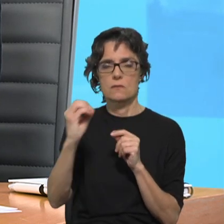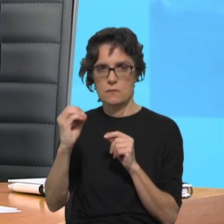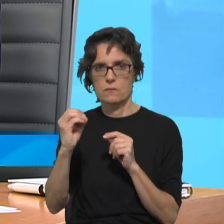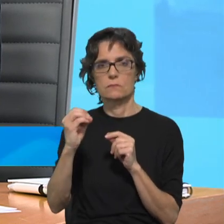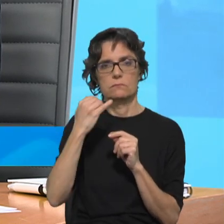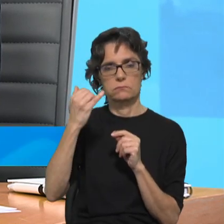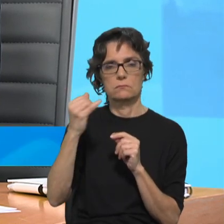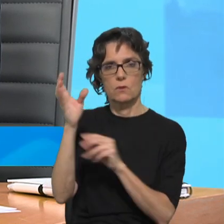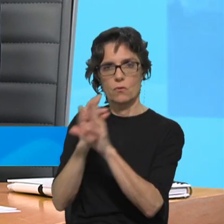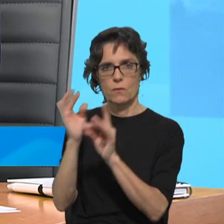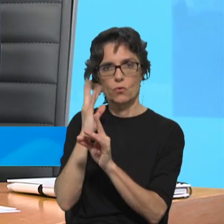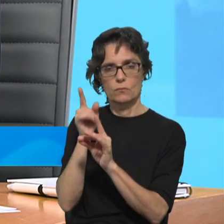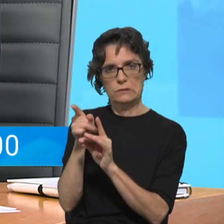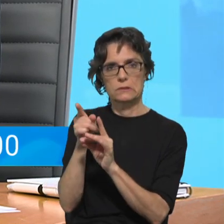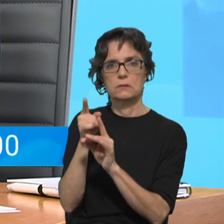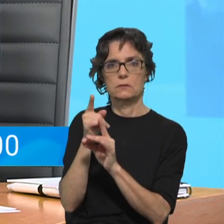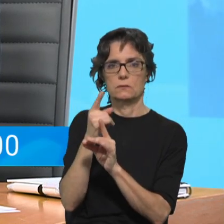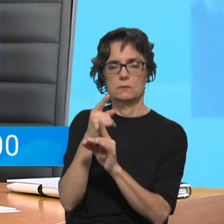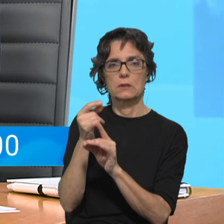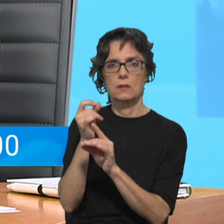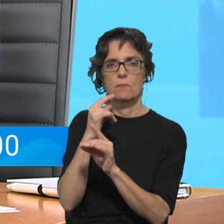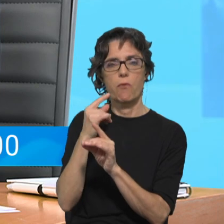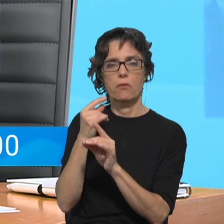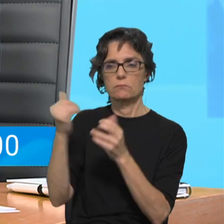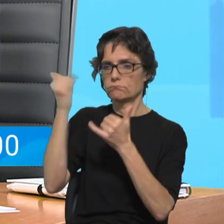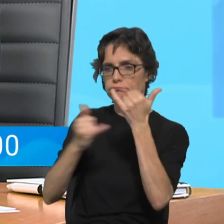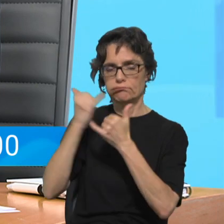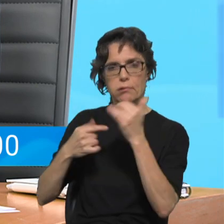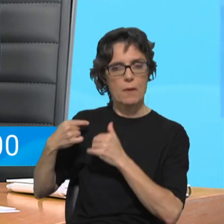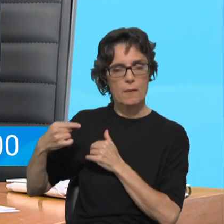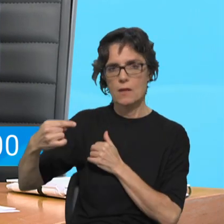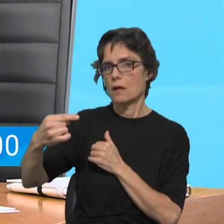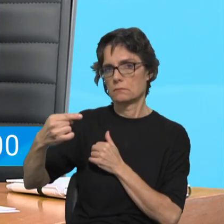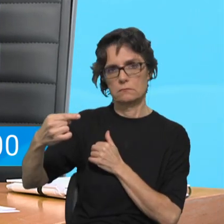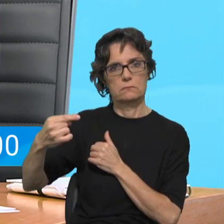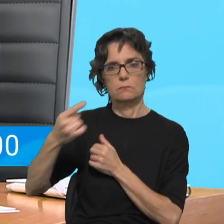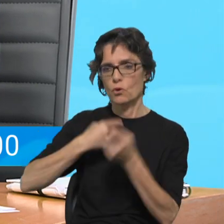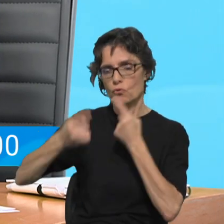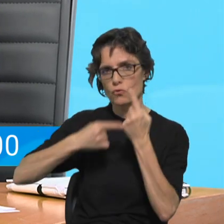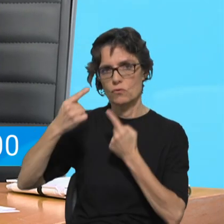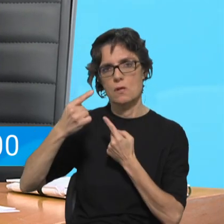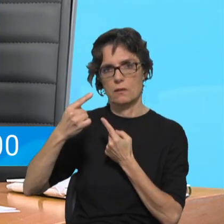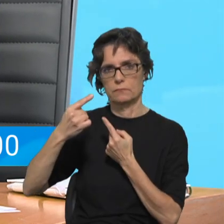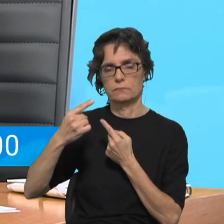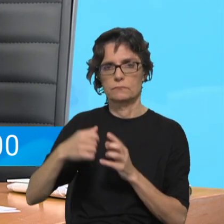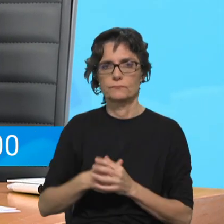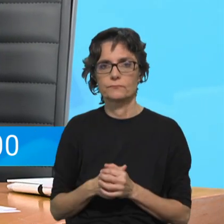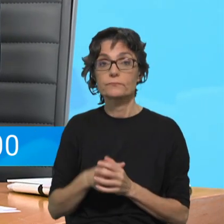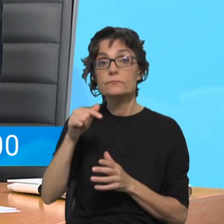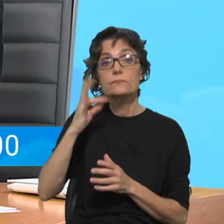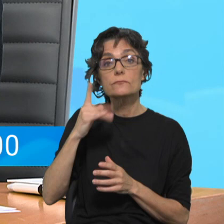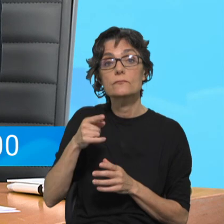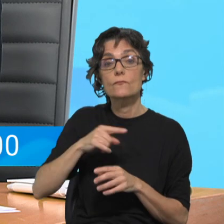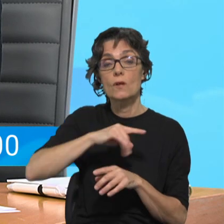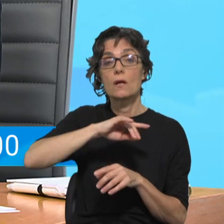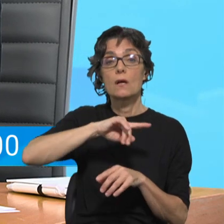número europeu que o IAC acolhe todos os dias quem quer denunciar um possível caso. E permita-me que lhe diga que funciona